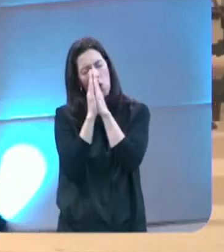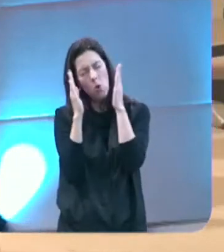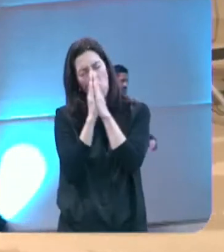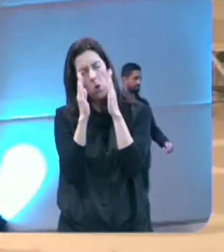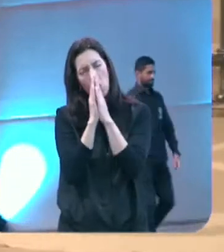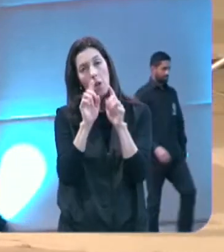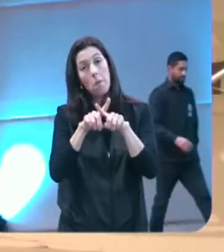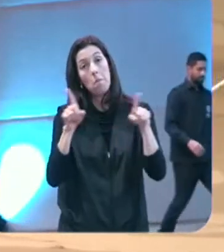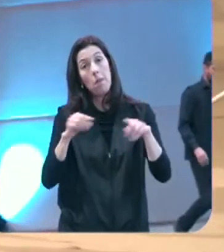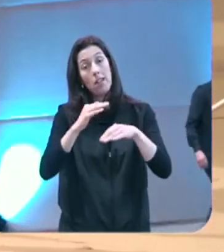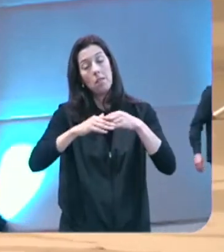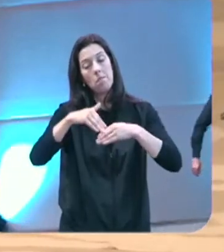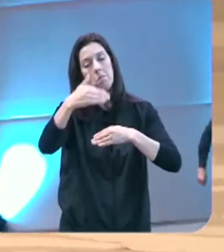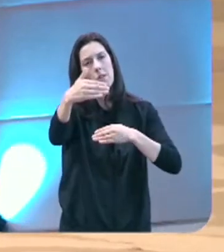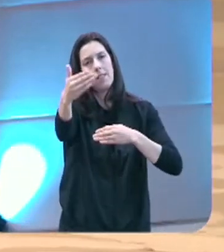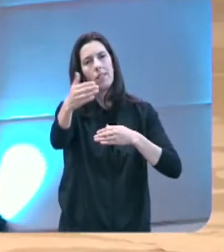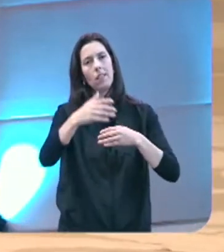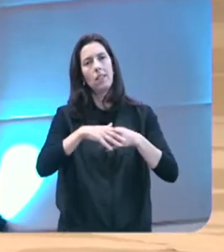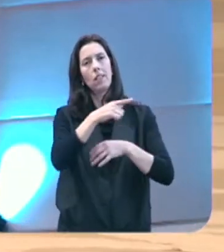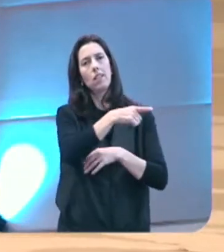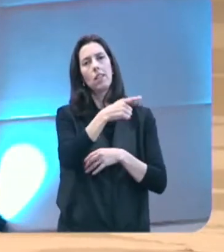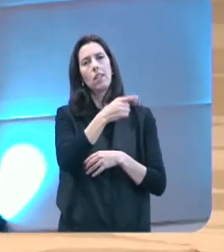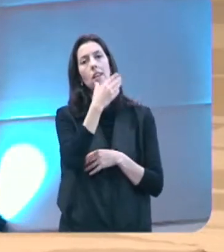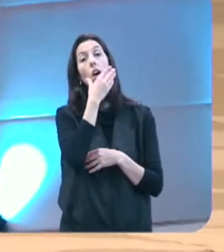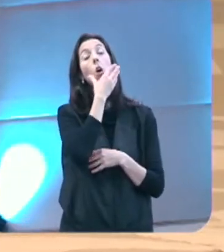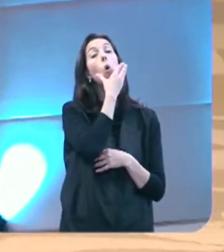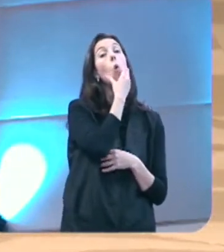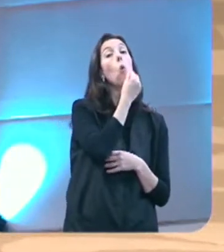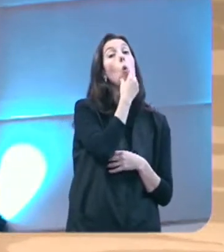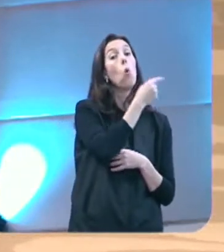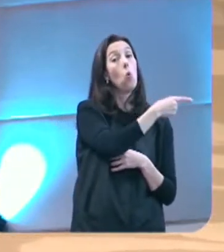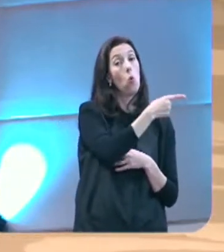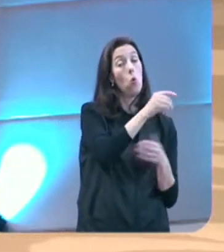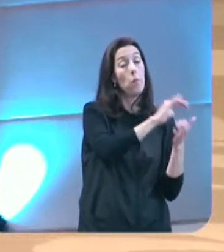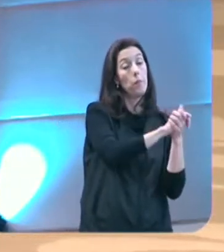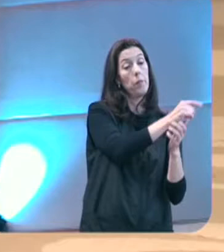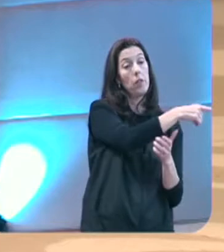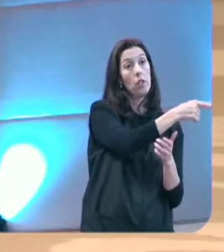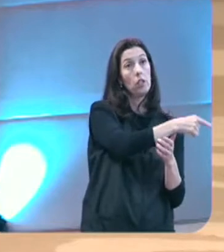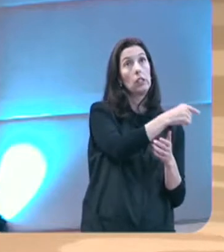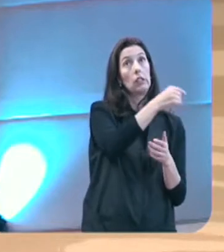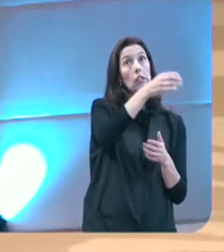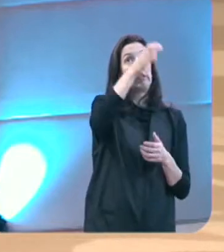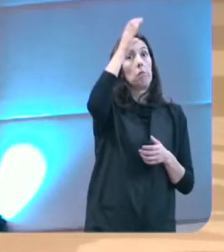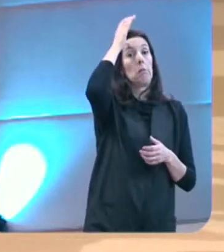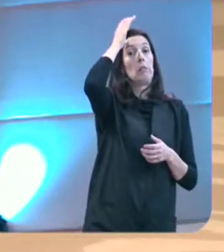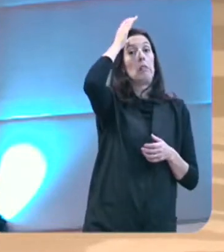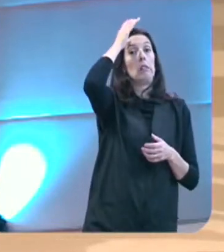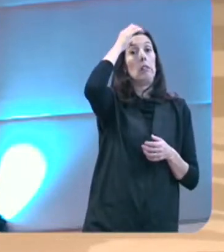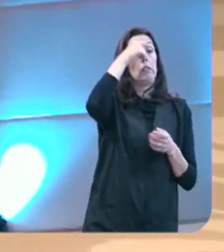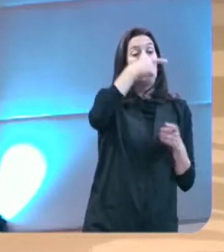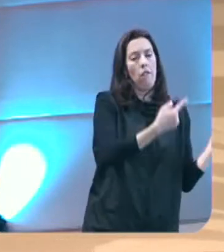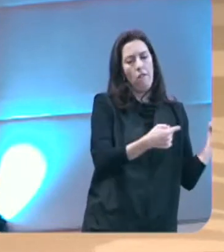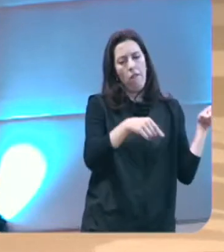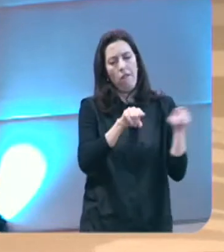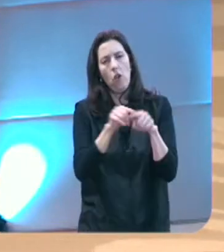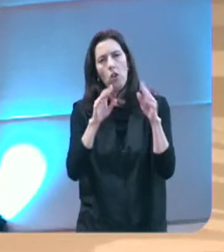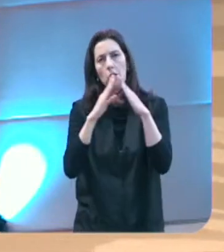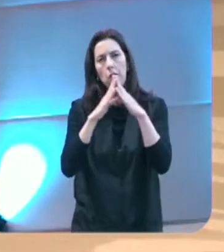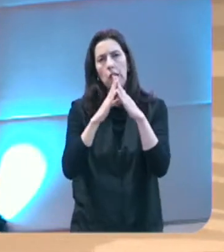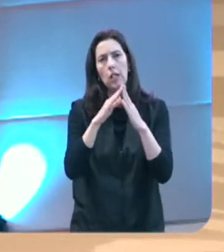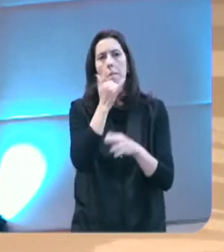tempo, aquele homem tomou consciência e voltou para casa e pediu-lhe perdão. E